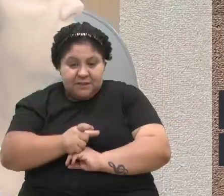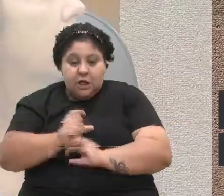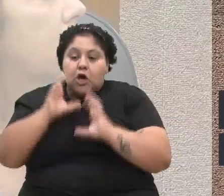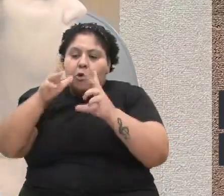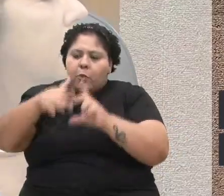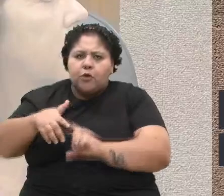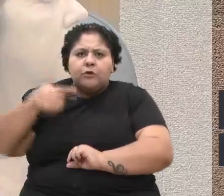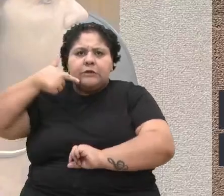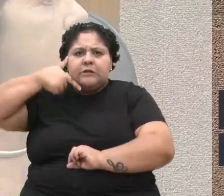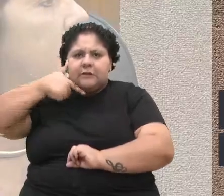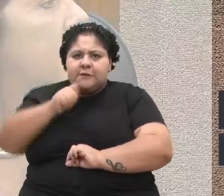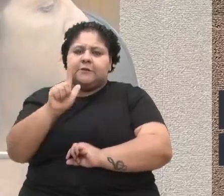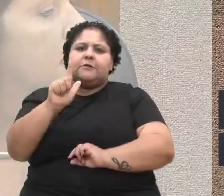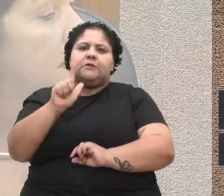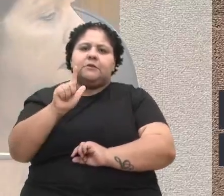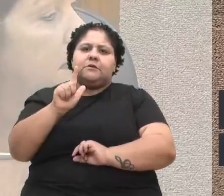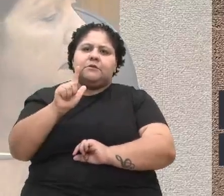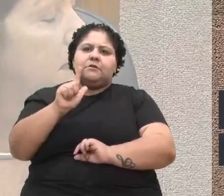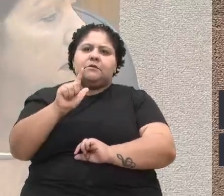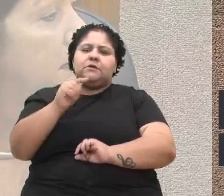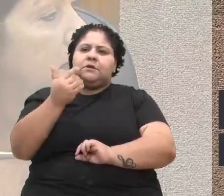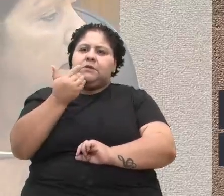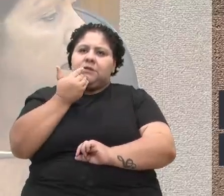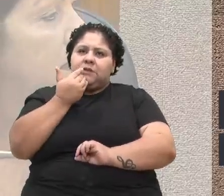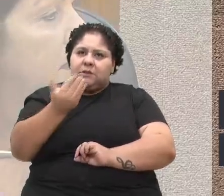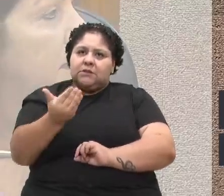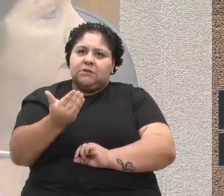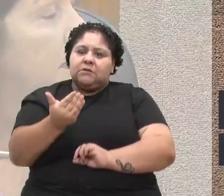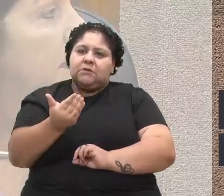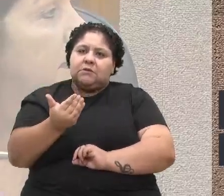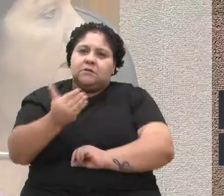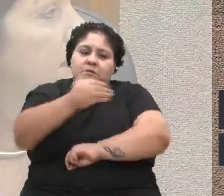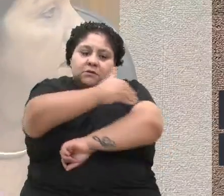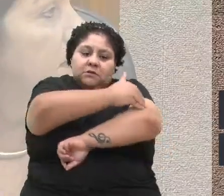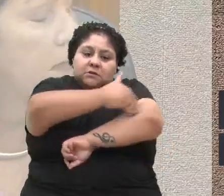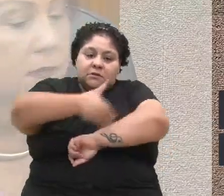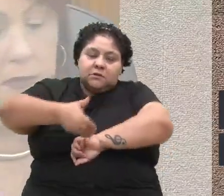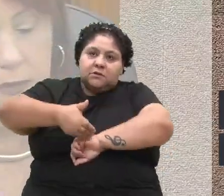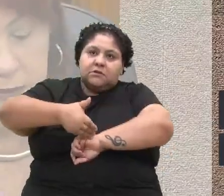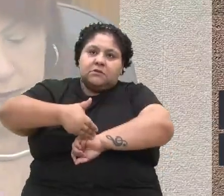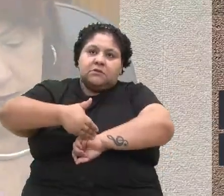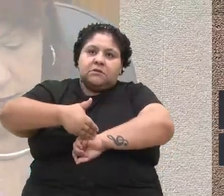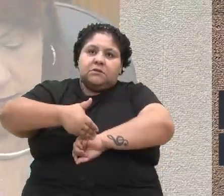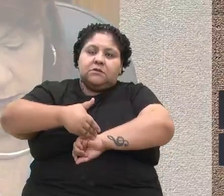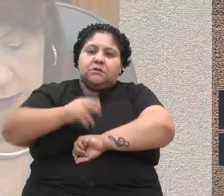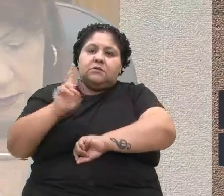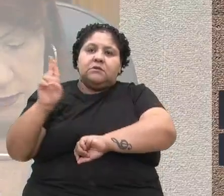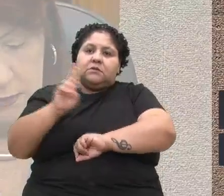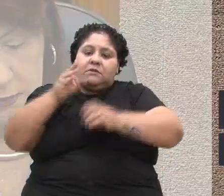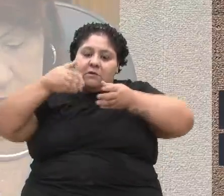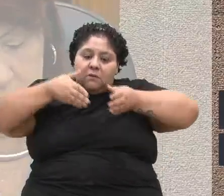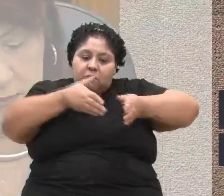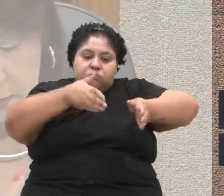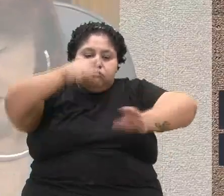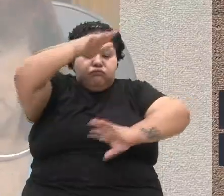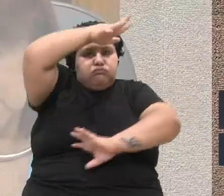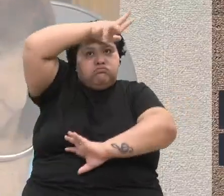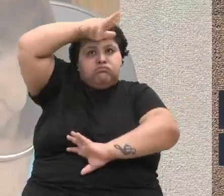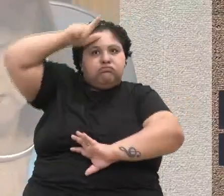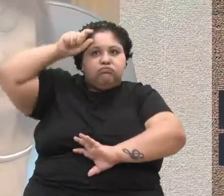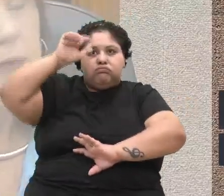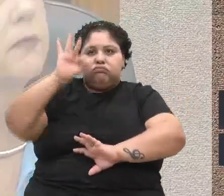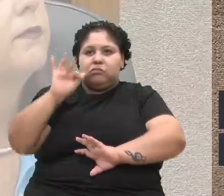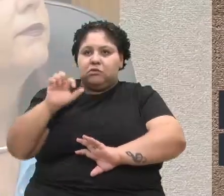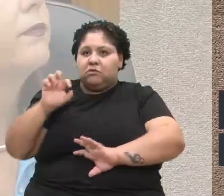por todos os feitos, solicitamos a denominação de via com o nome da Estrada Municipal